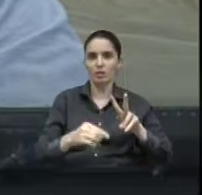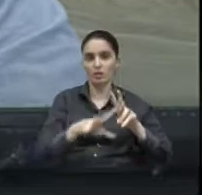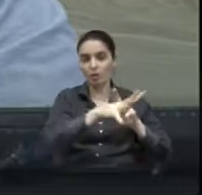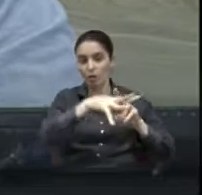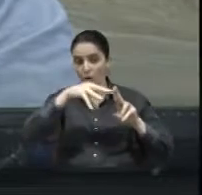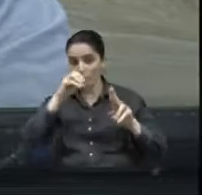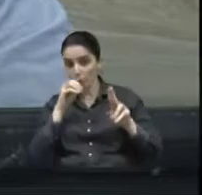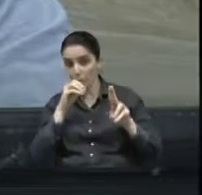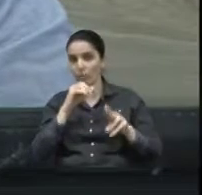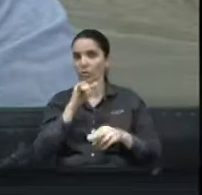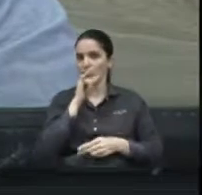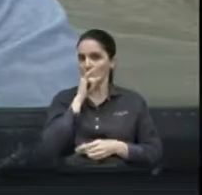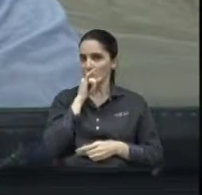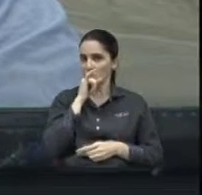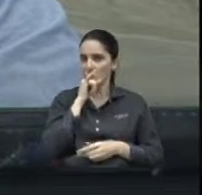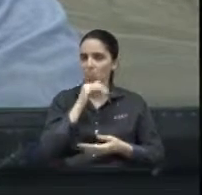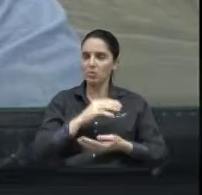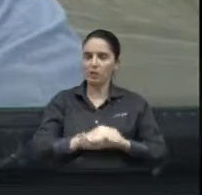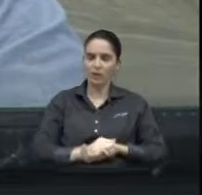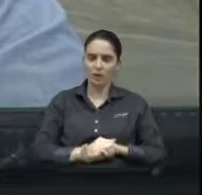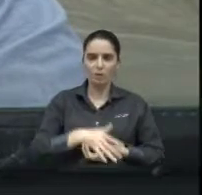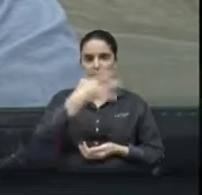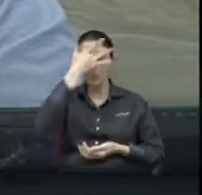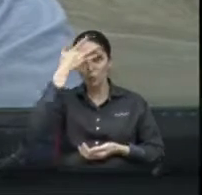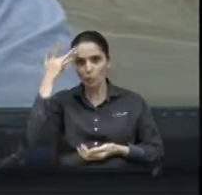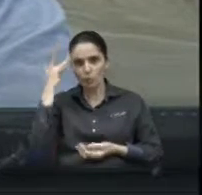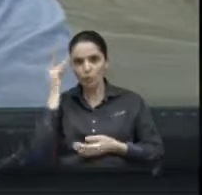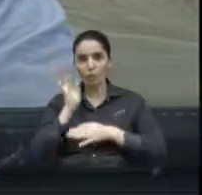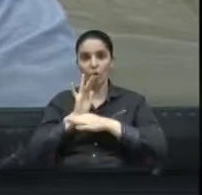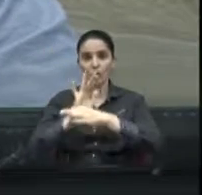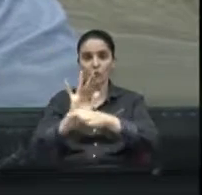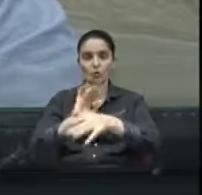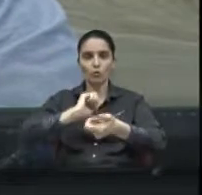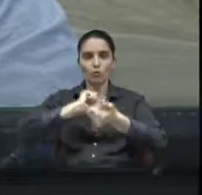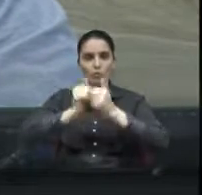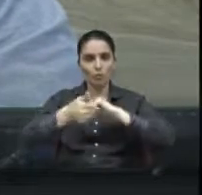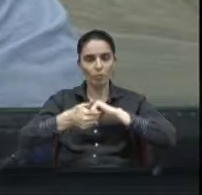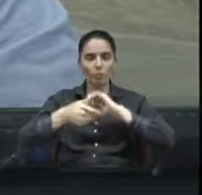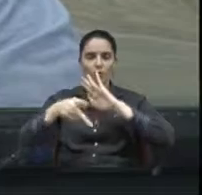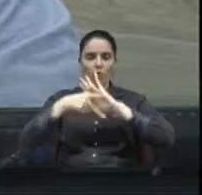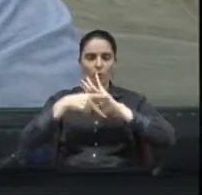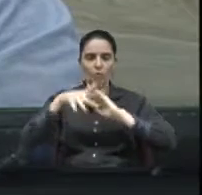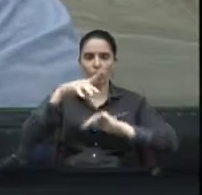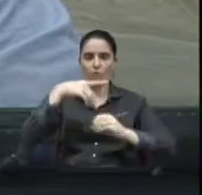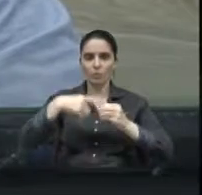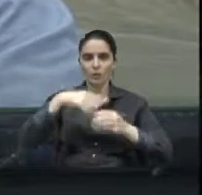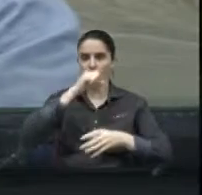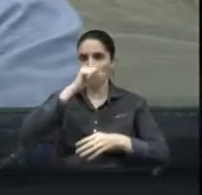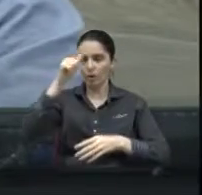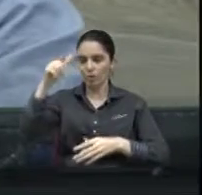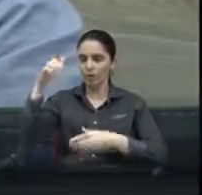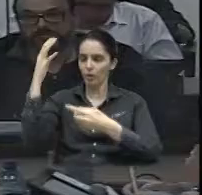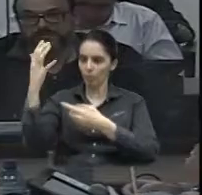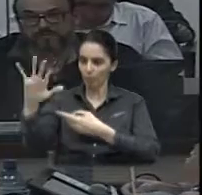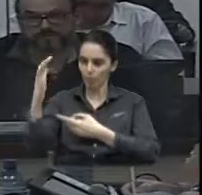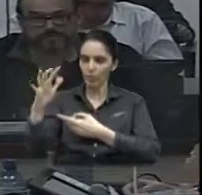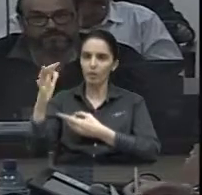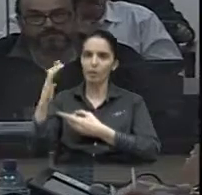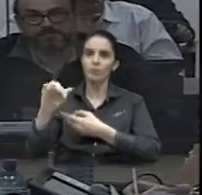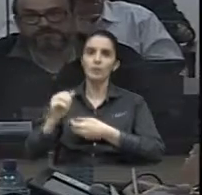pequenos exemplos do que o senhor fez pelo Esporte Limeira e faz pelo Esporte Limeira. Parabéns ao senhor e parabéns ao